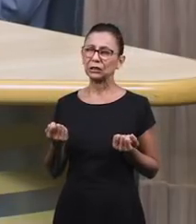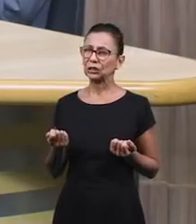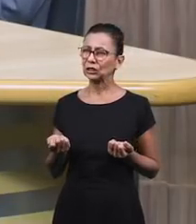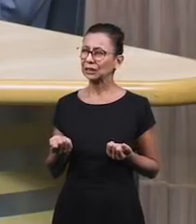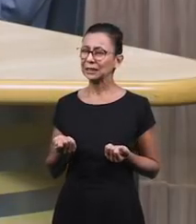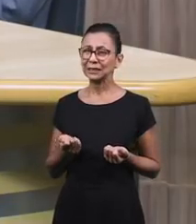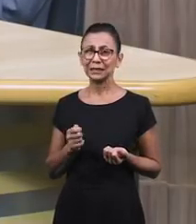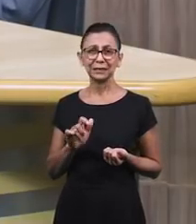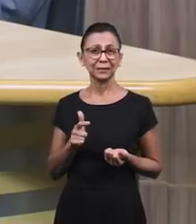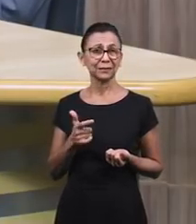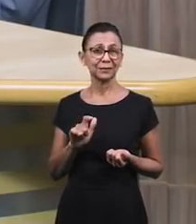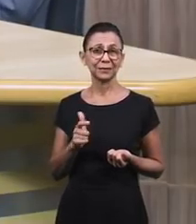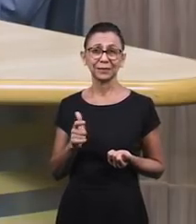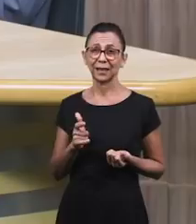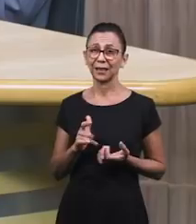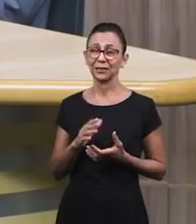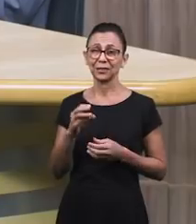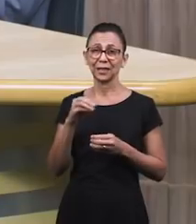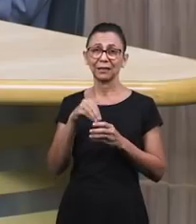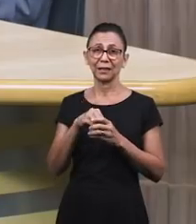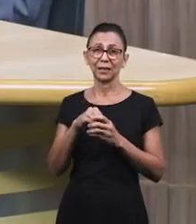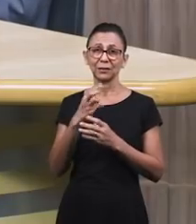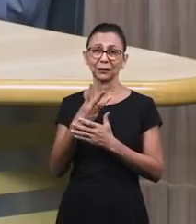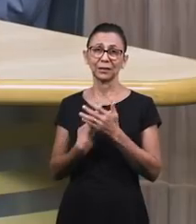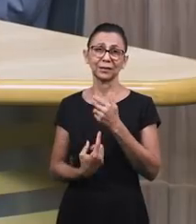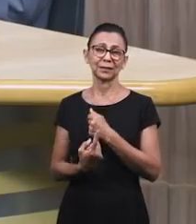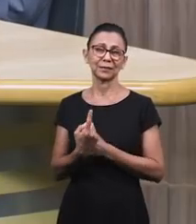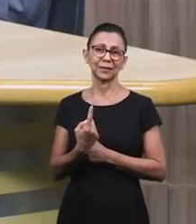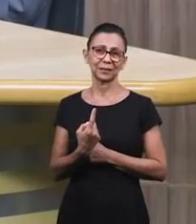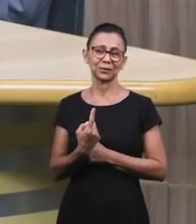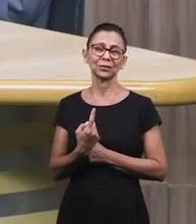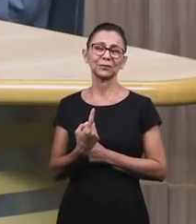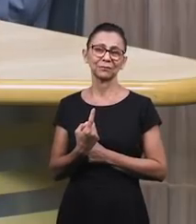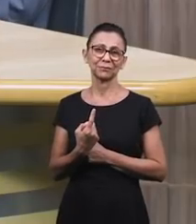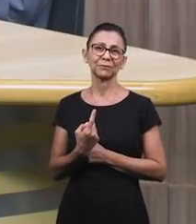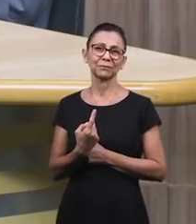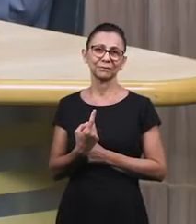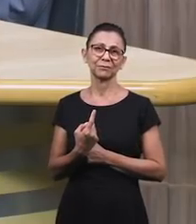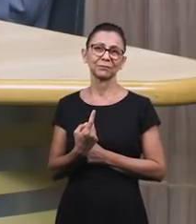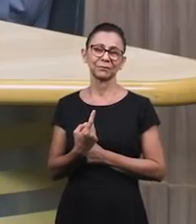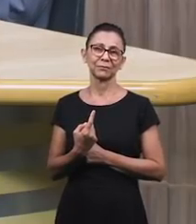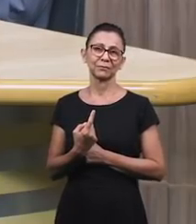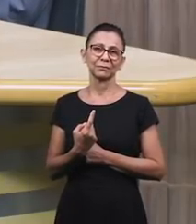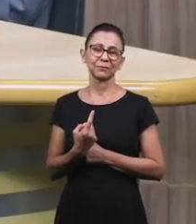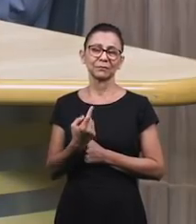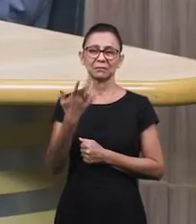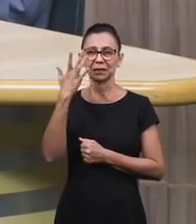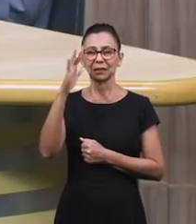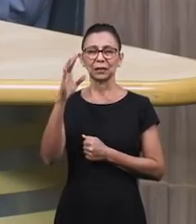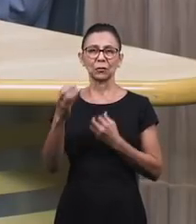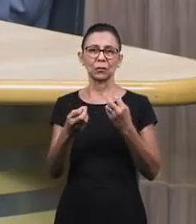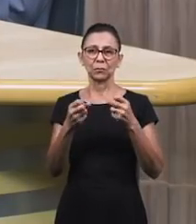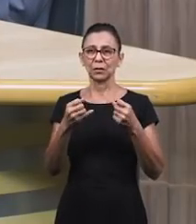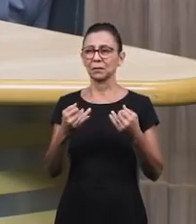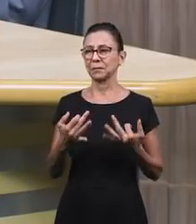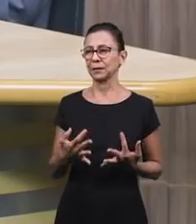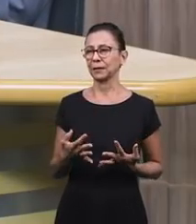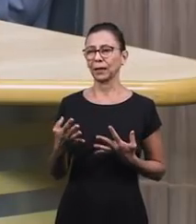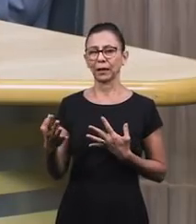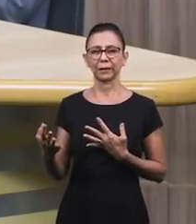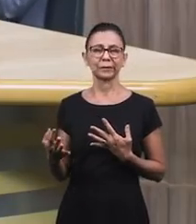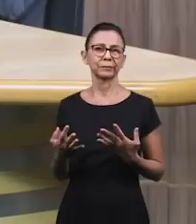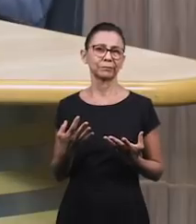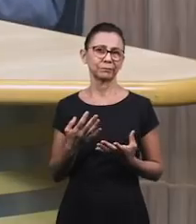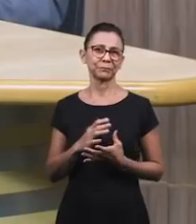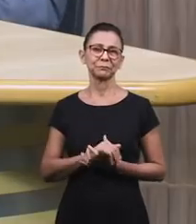remota de estar incluído na Trindade, que não seria Trindade, será como é que número que se daria nisso aí, quatrilho,